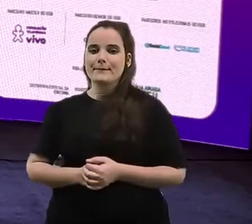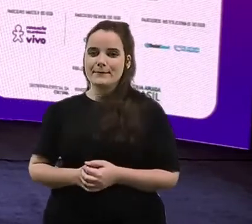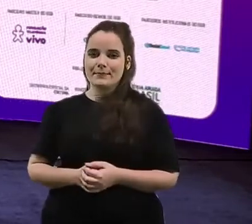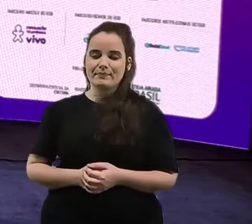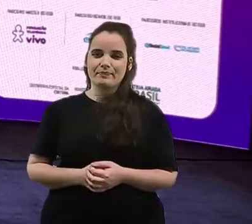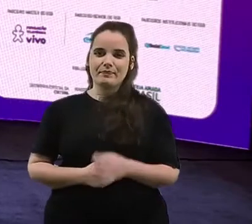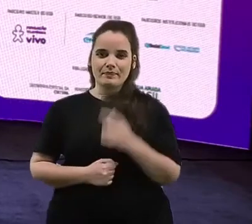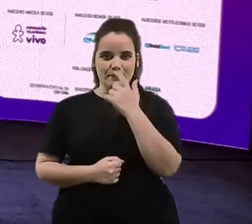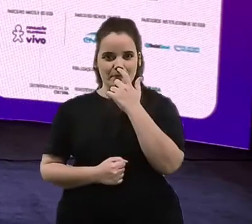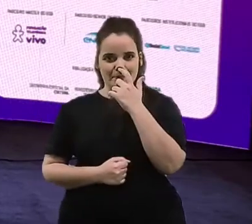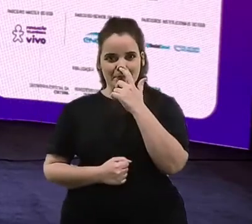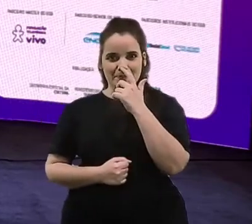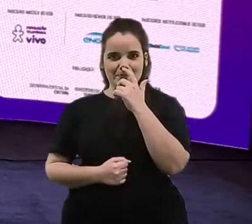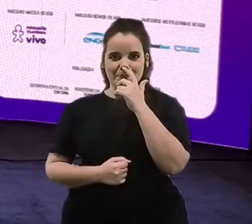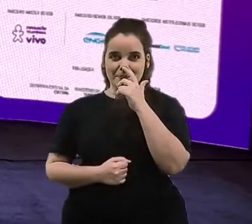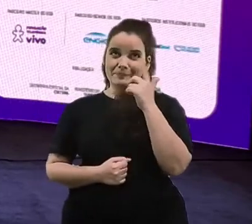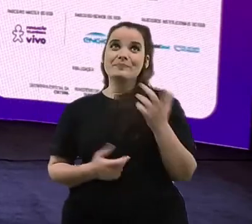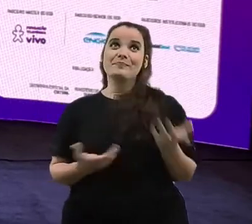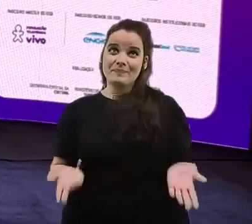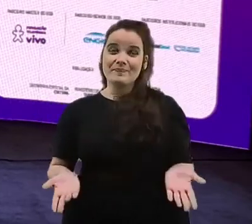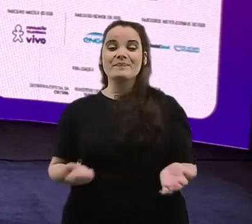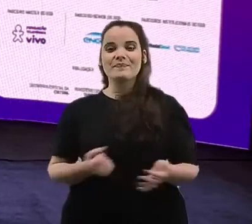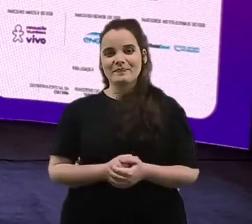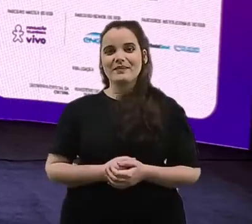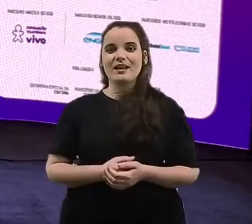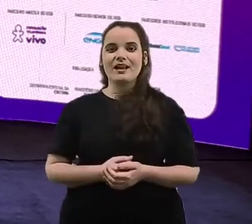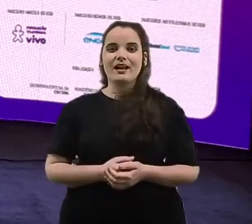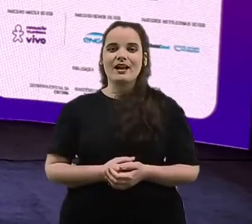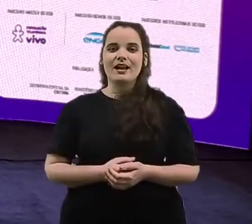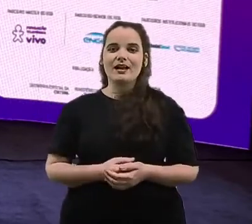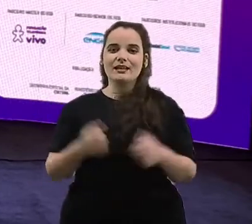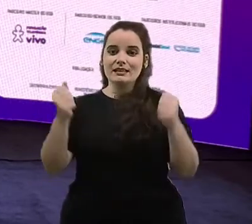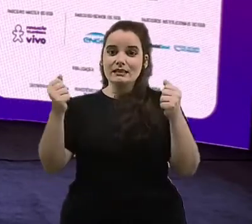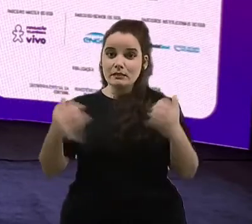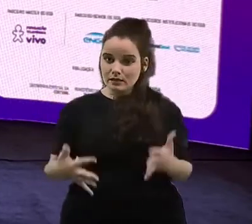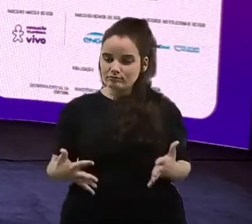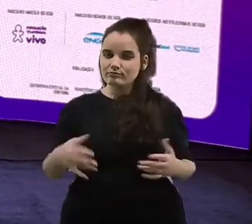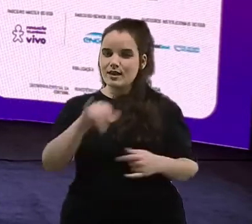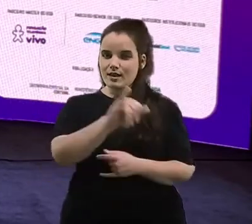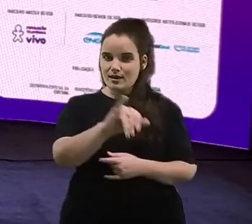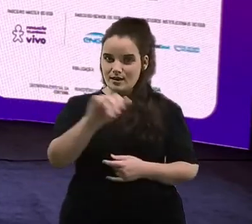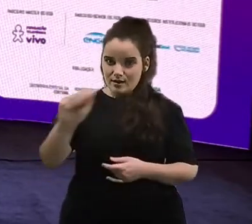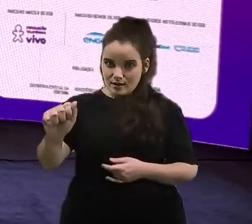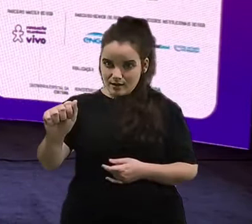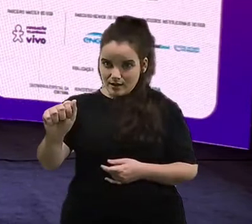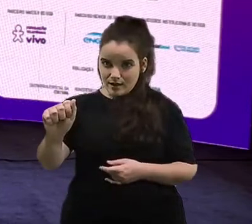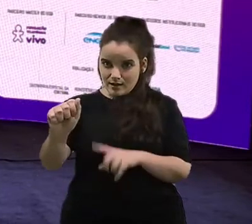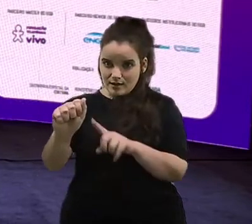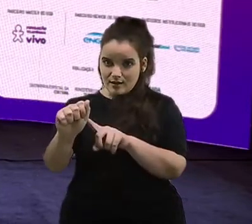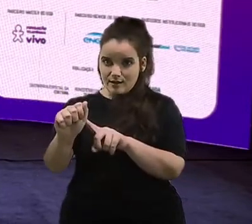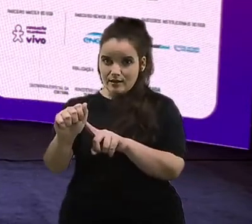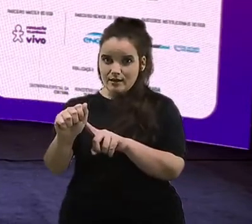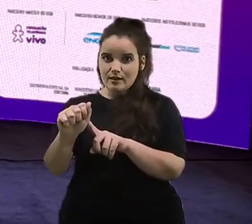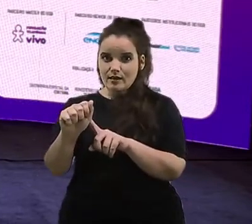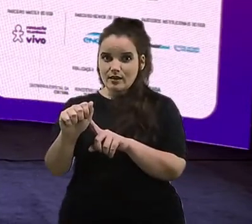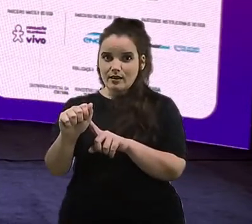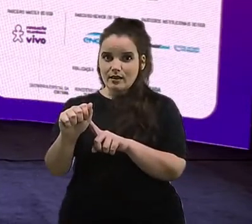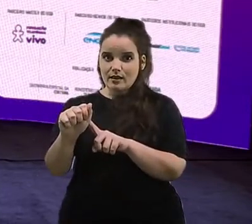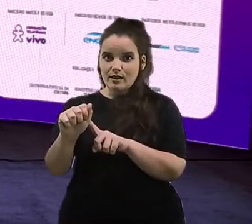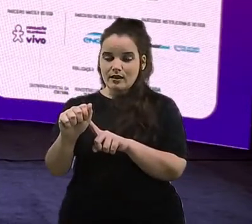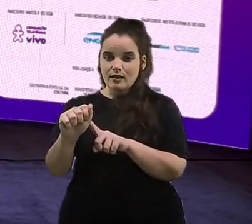Voltando aqui, né, então, quando a gente está falando de inteligência artificial, nós estamos falando de não ter